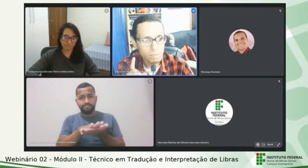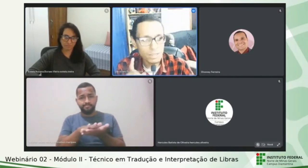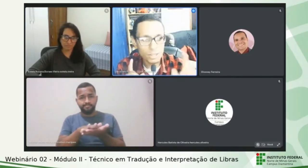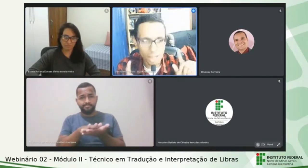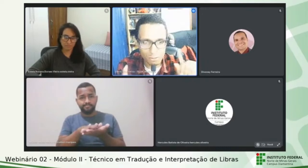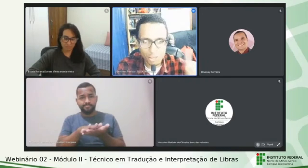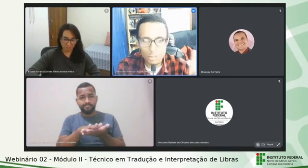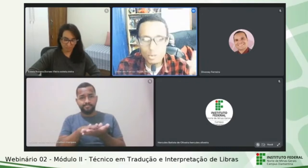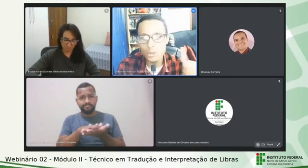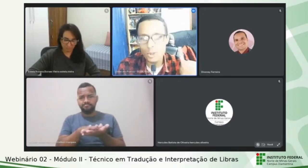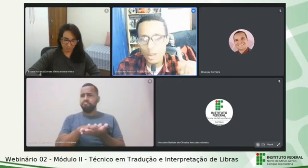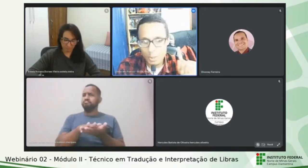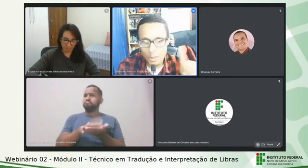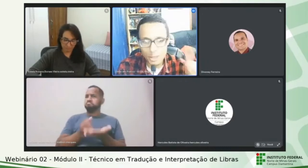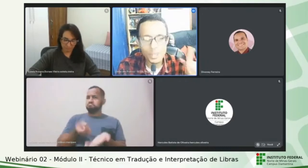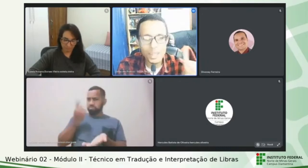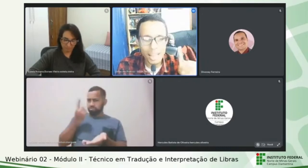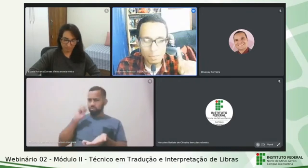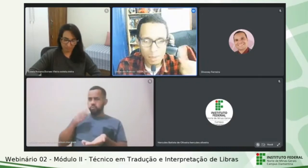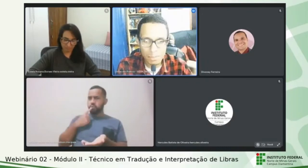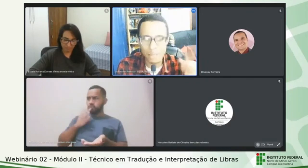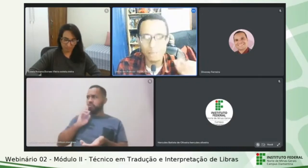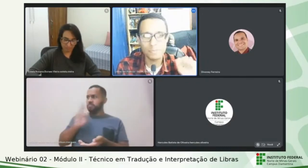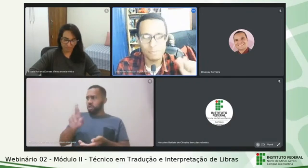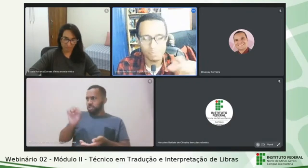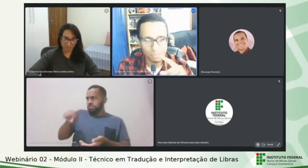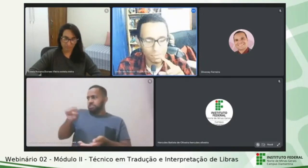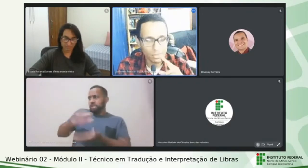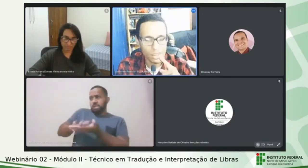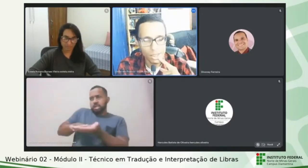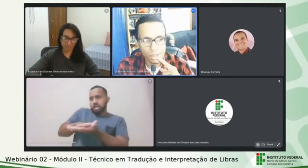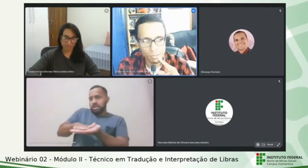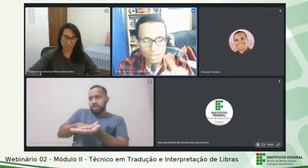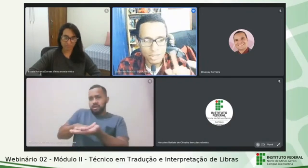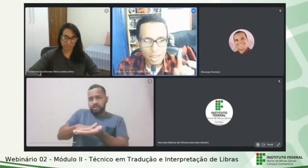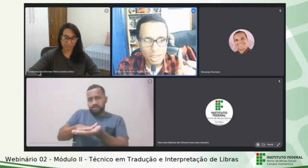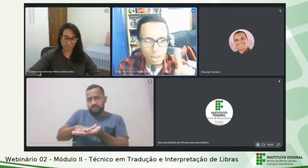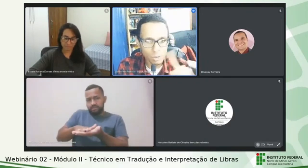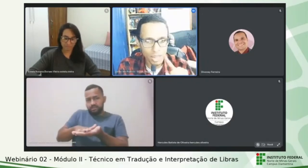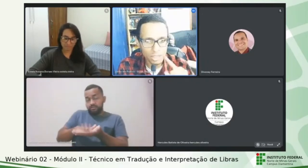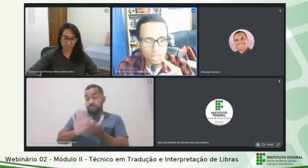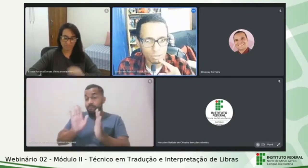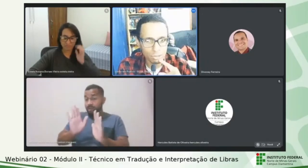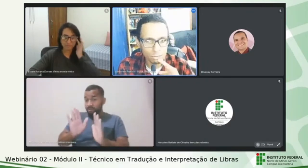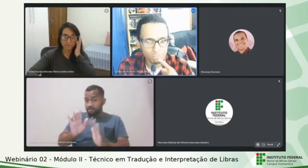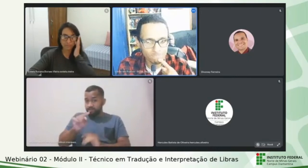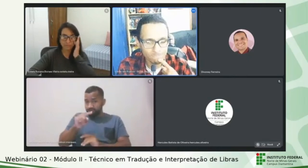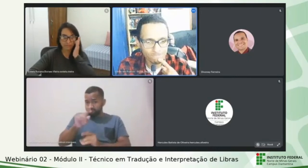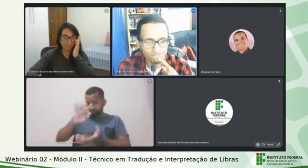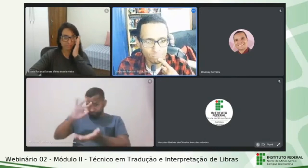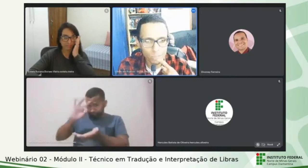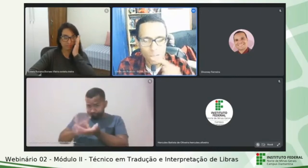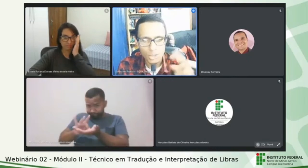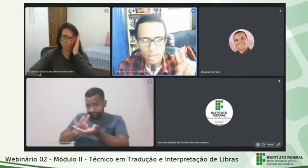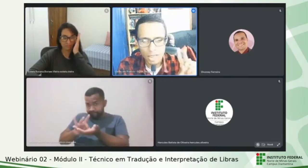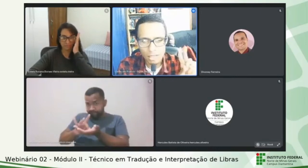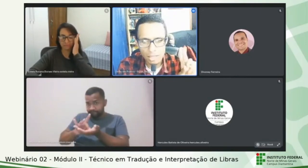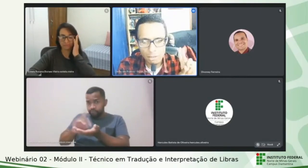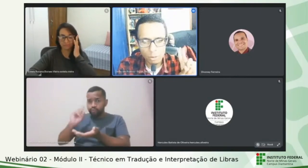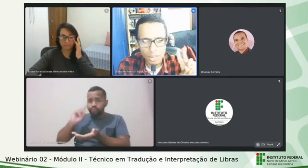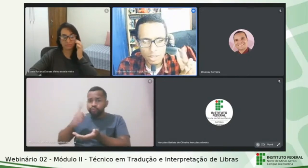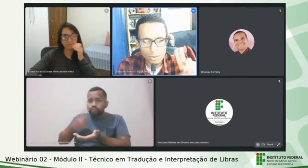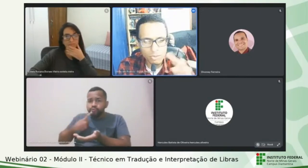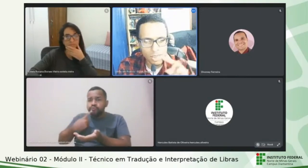Ah, mas eu já vi surdo respondendo nada para mim. Mas será que ele é um nativo? Será que